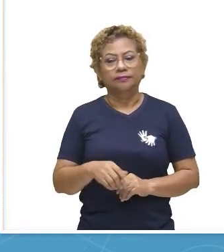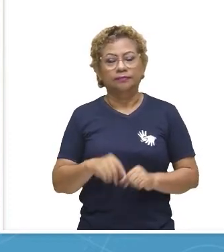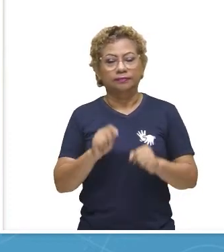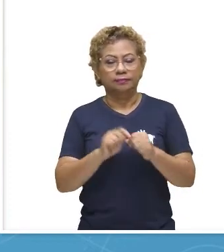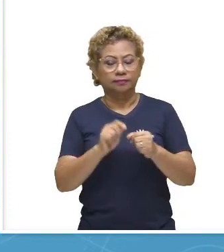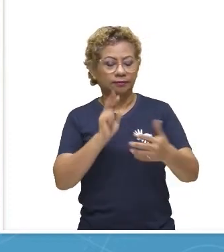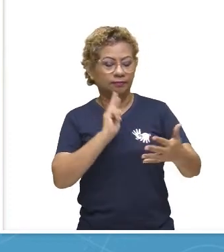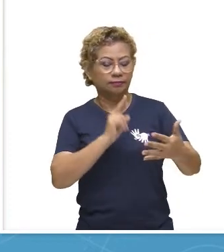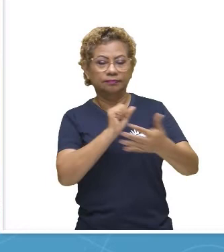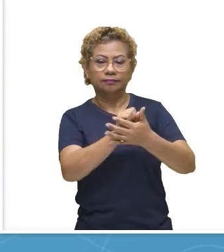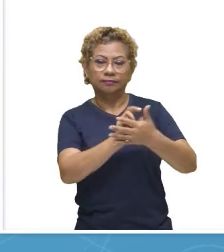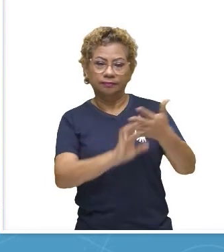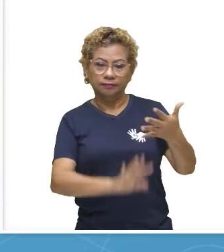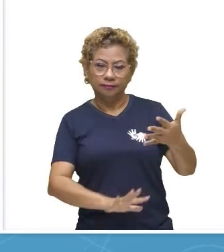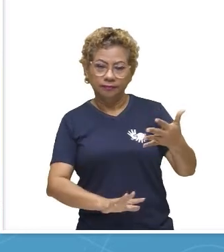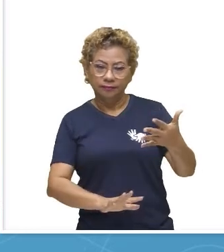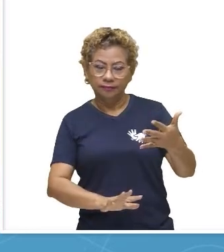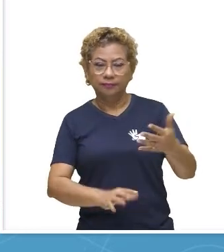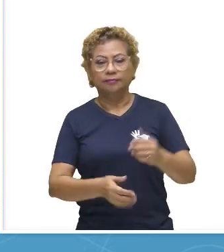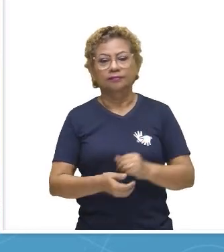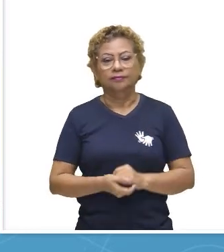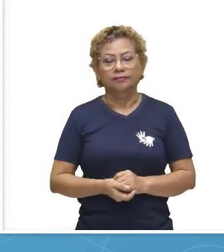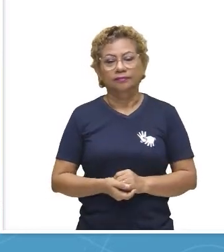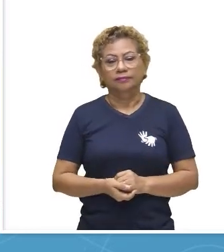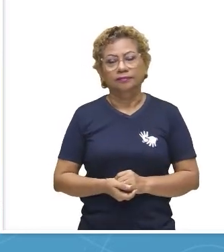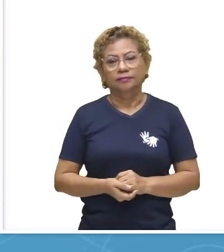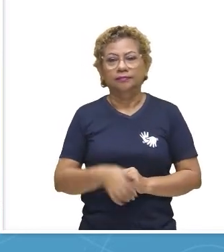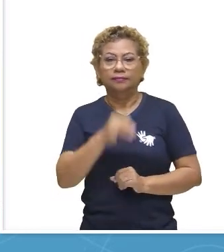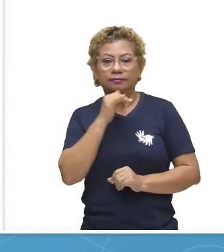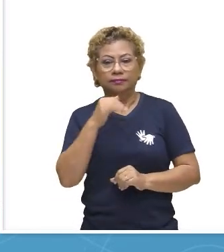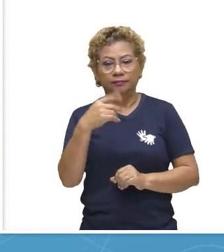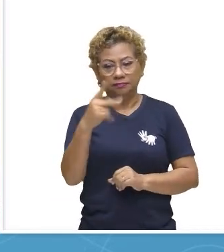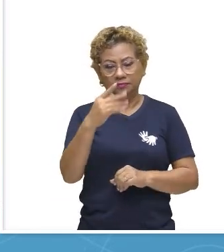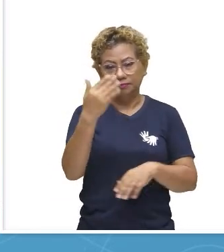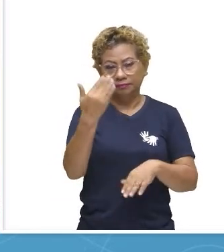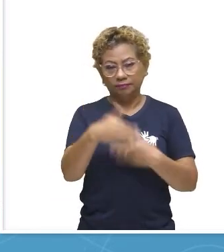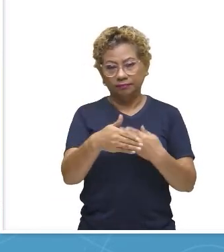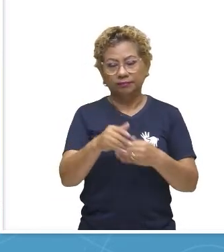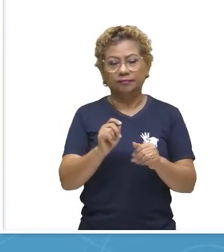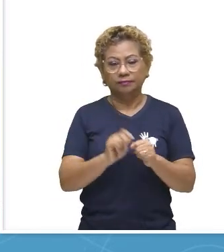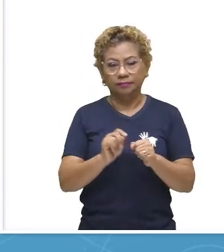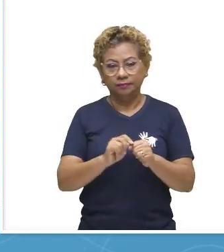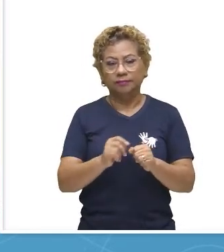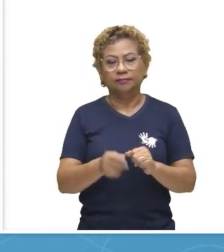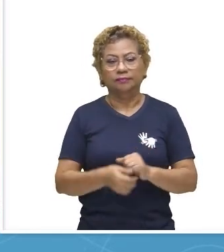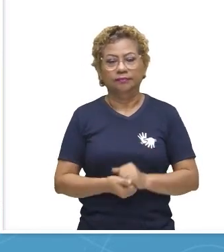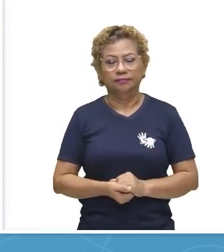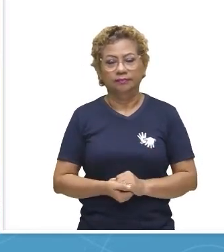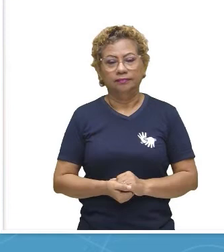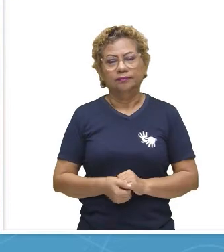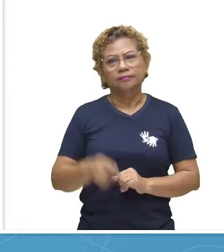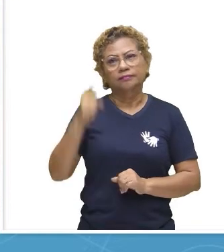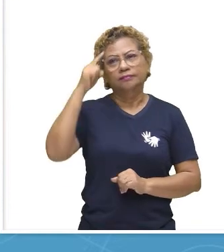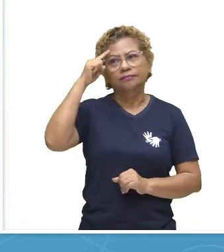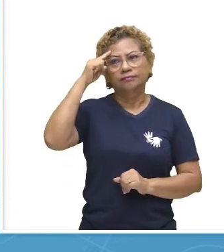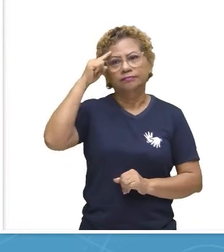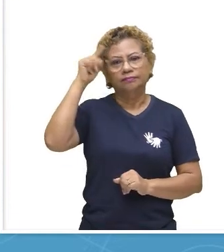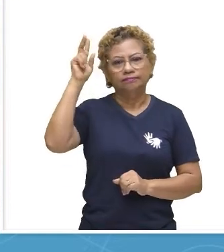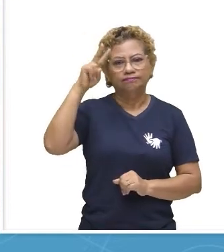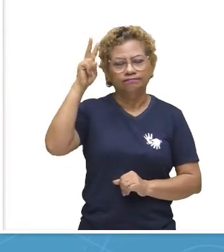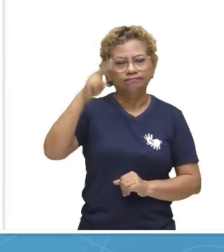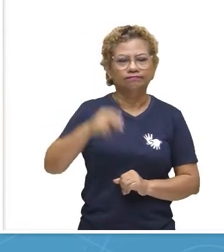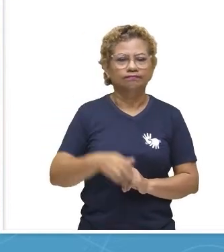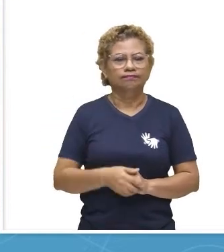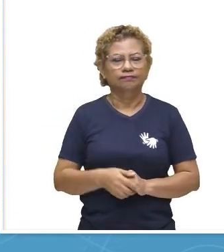exercício para fazer numa prova e aí você se depara com